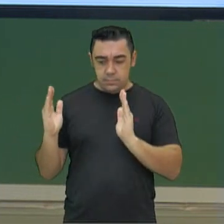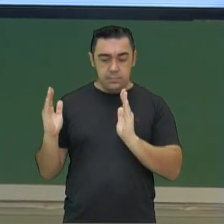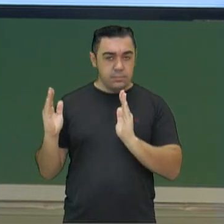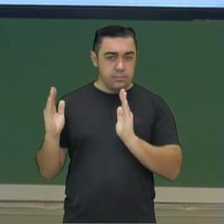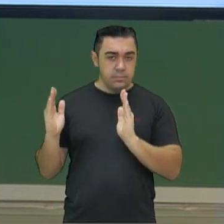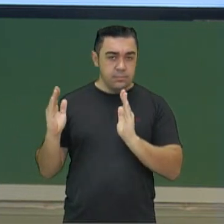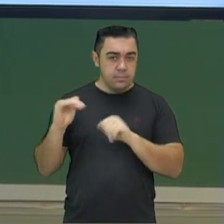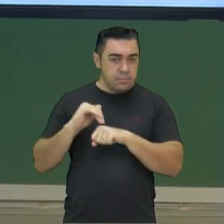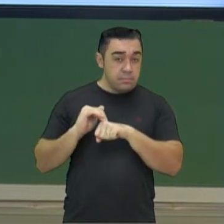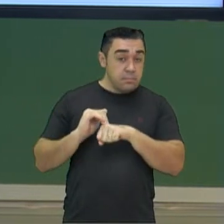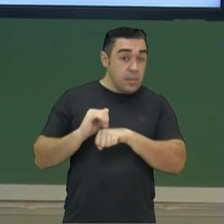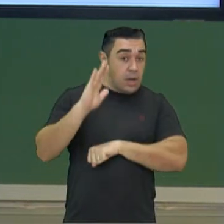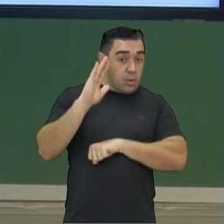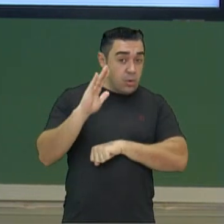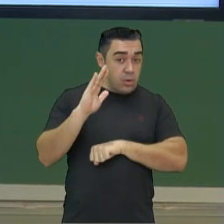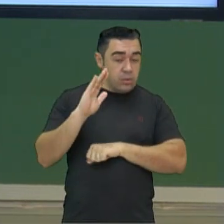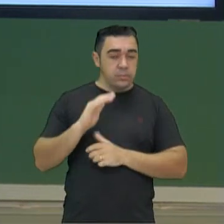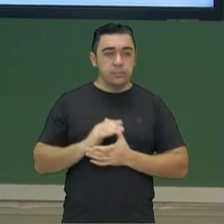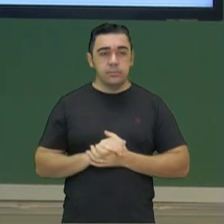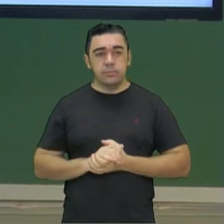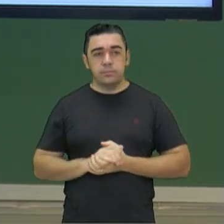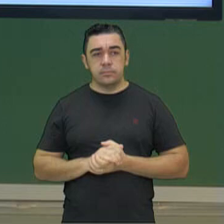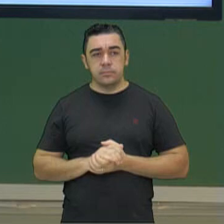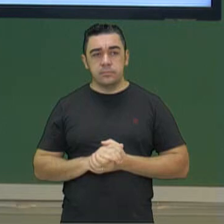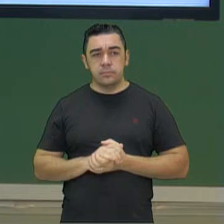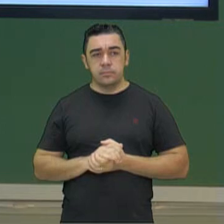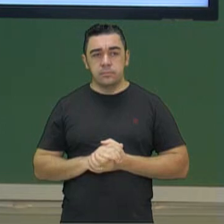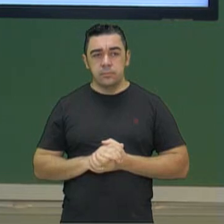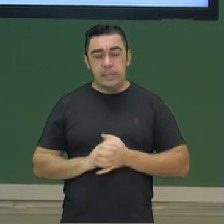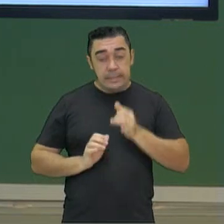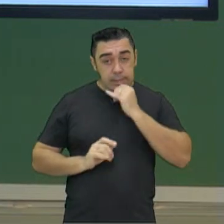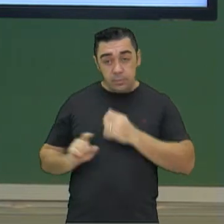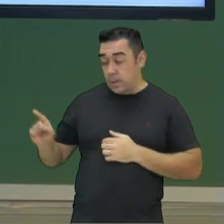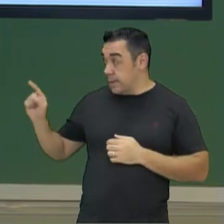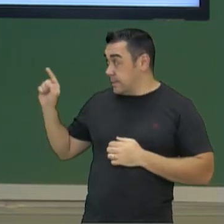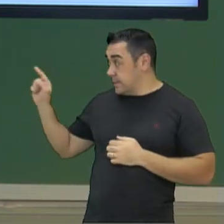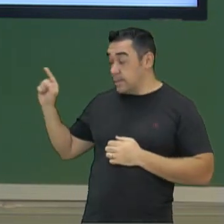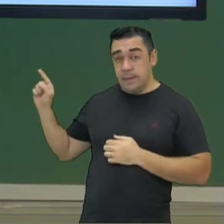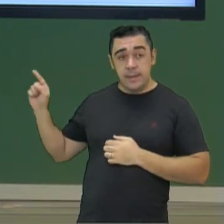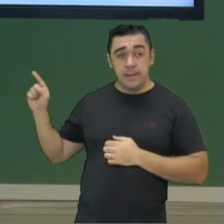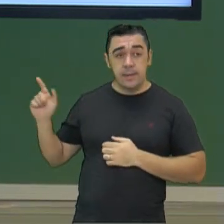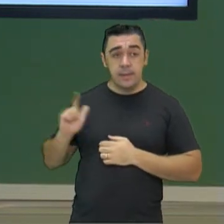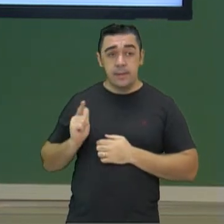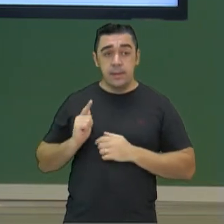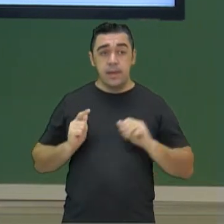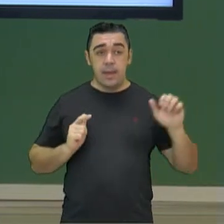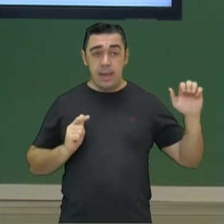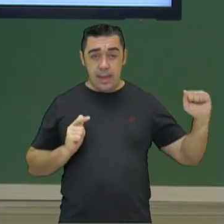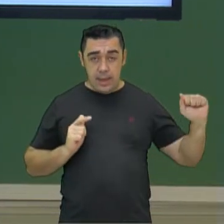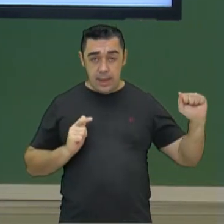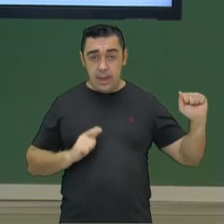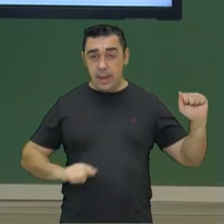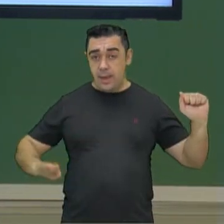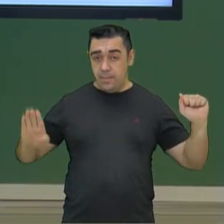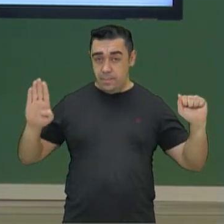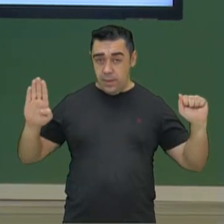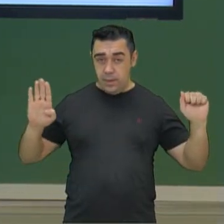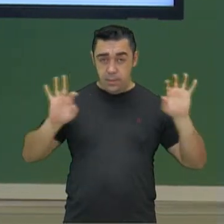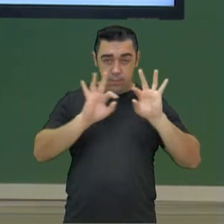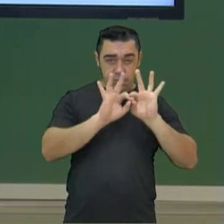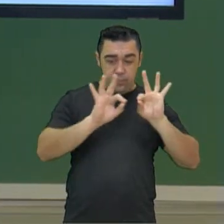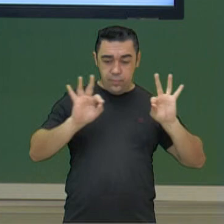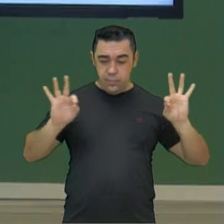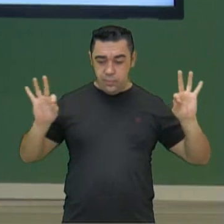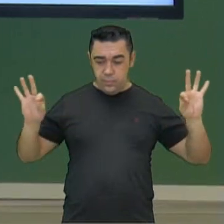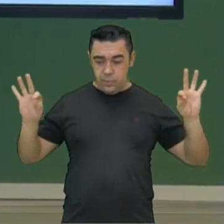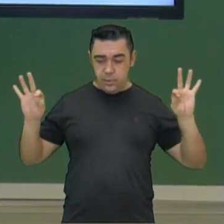eixo maior. Então, o eixo maior aqui na nossa figura vai de A até B. Esse